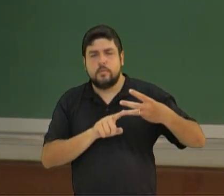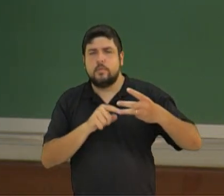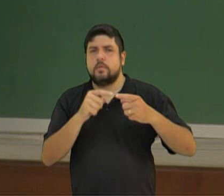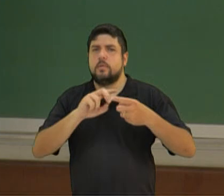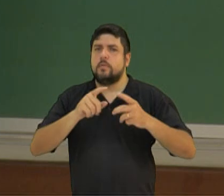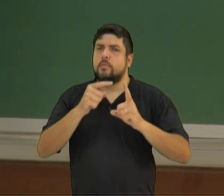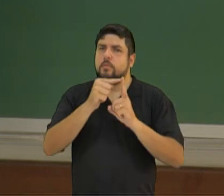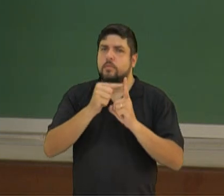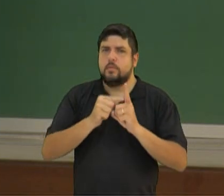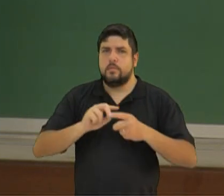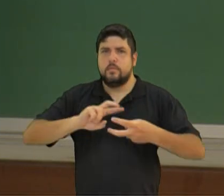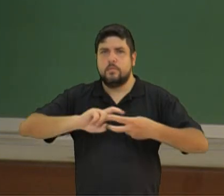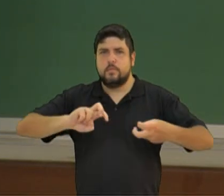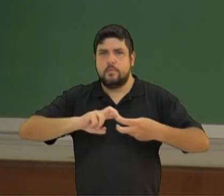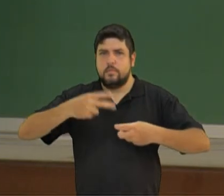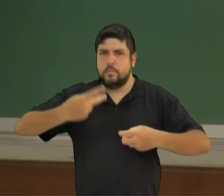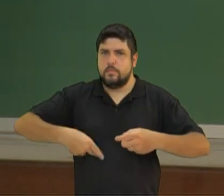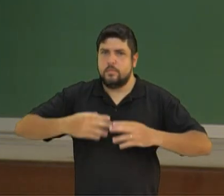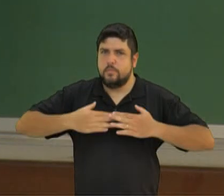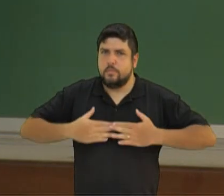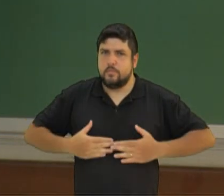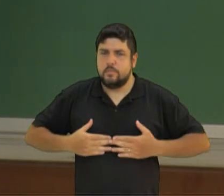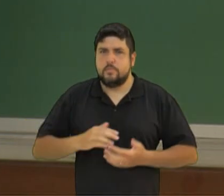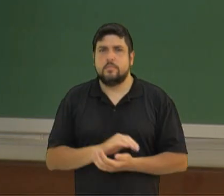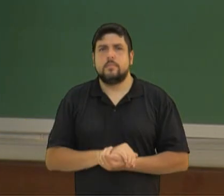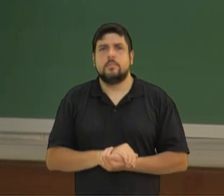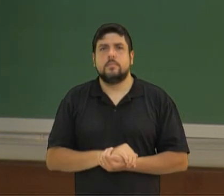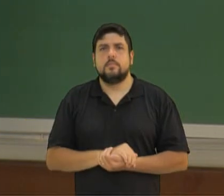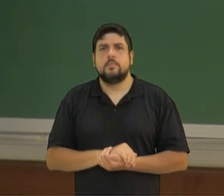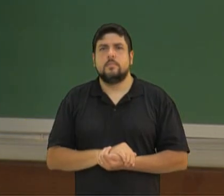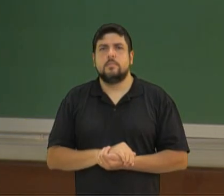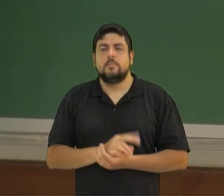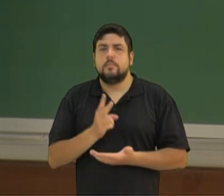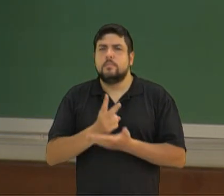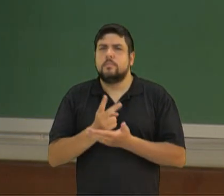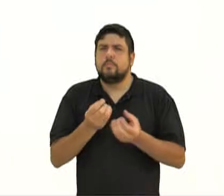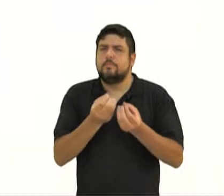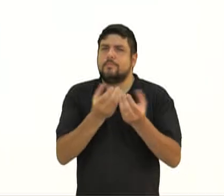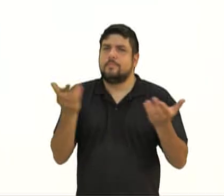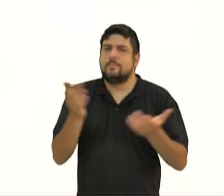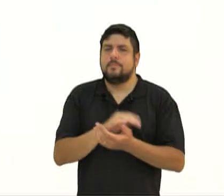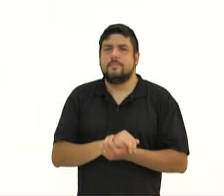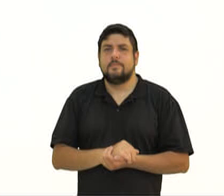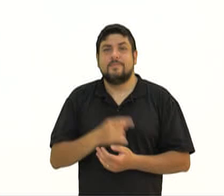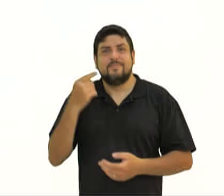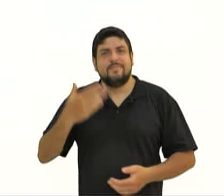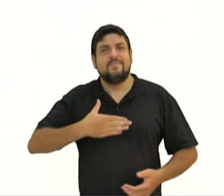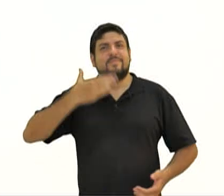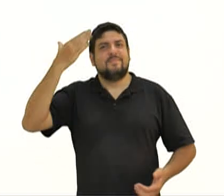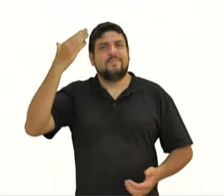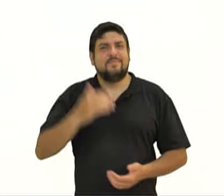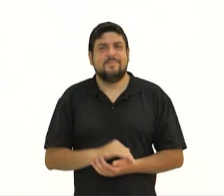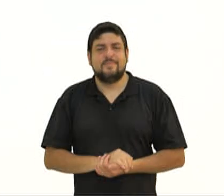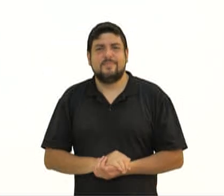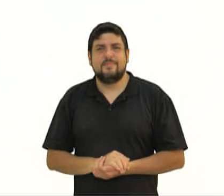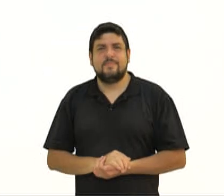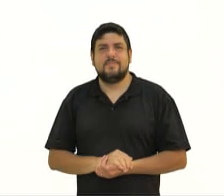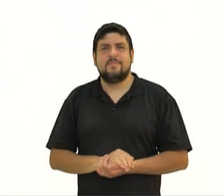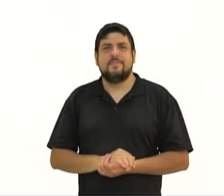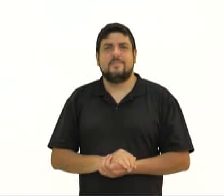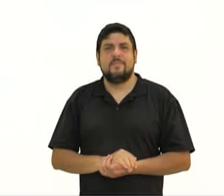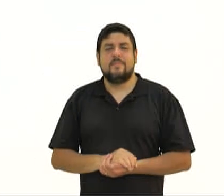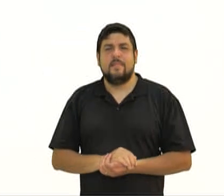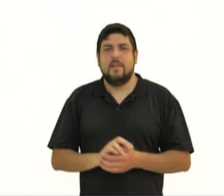de músculos que nós temos no nosso corpo. E como eu sempre trago para vocês, olha lá, surpresa! Semana do